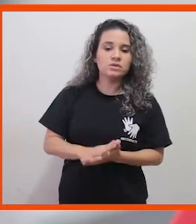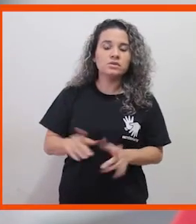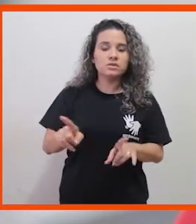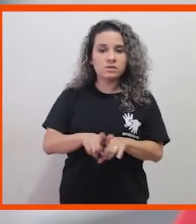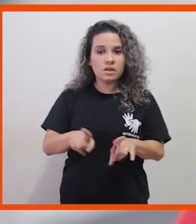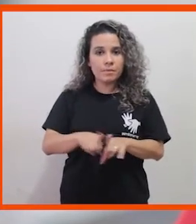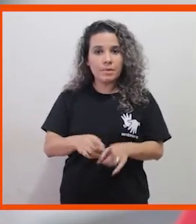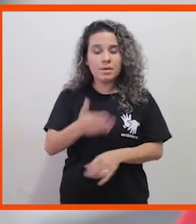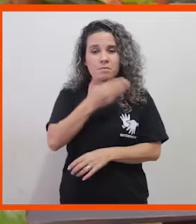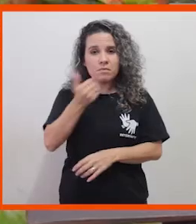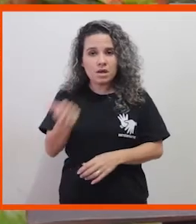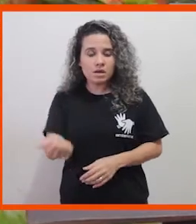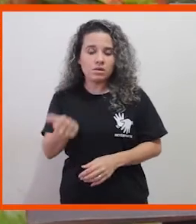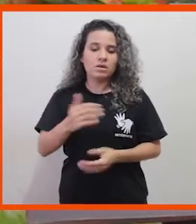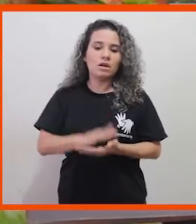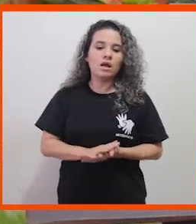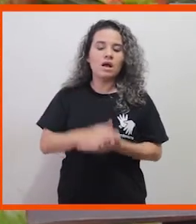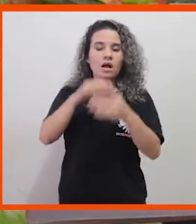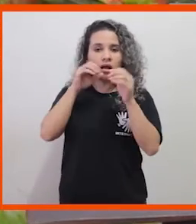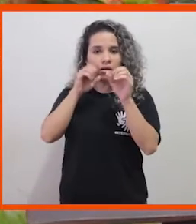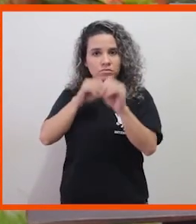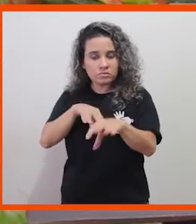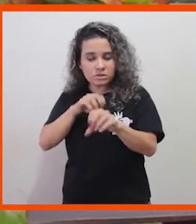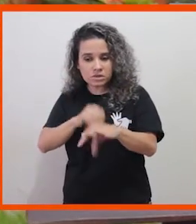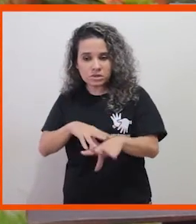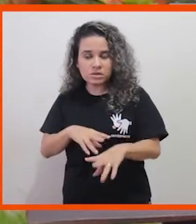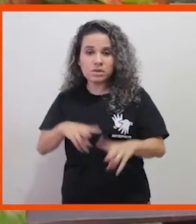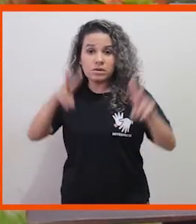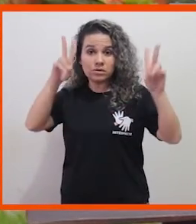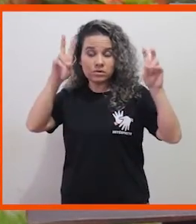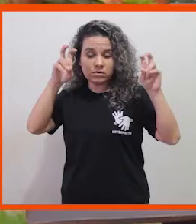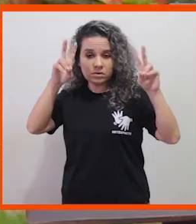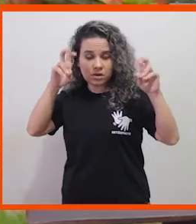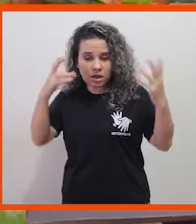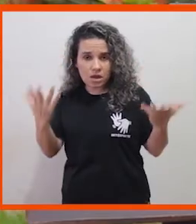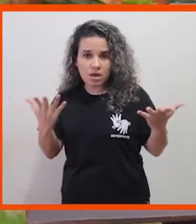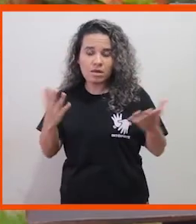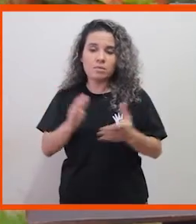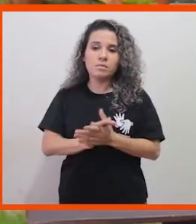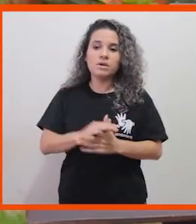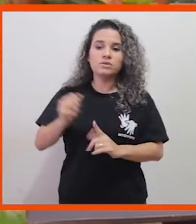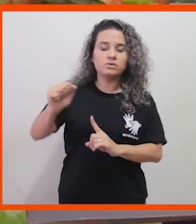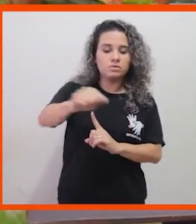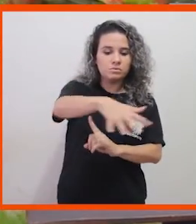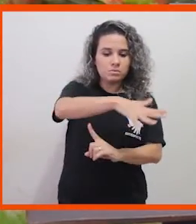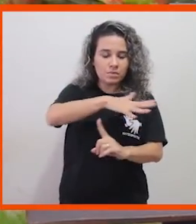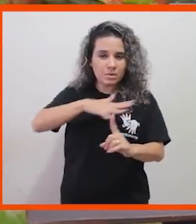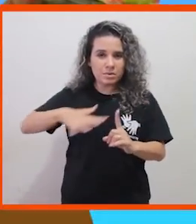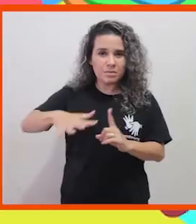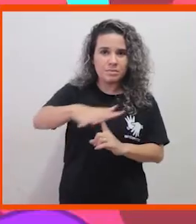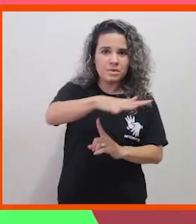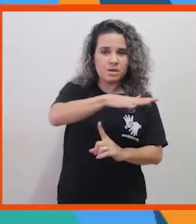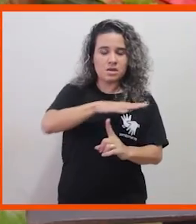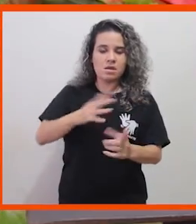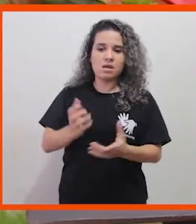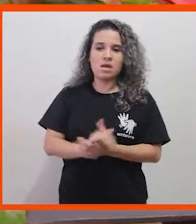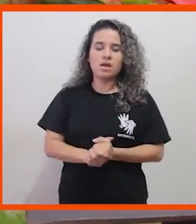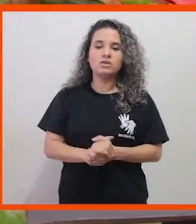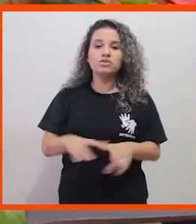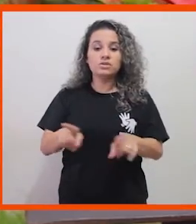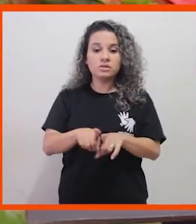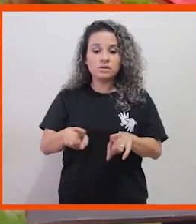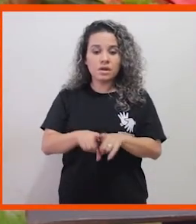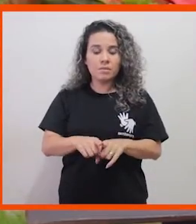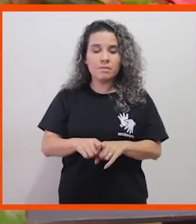institucional sobre mitigação, adaptação, redução de impacto e alerta precoce da mudança climática. Esse